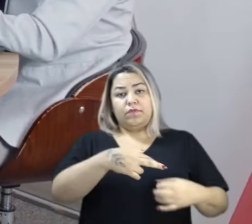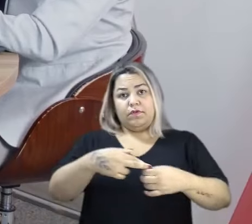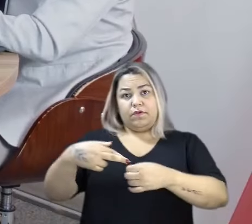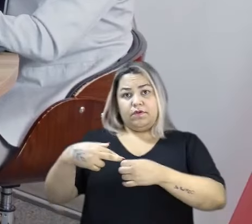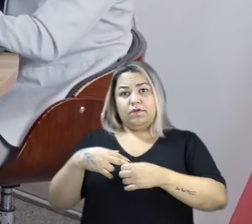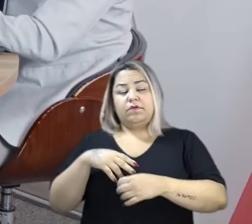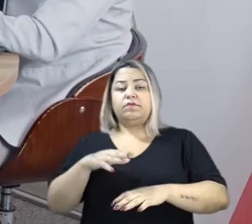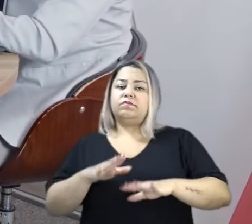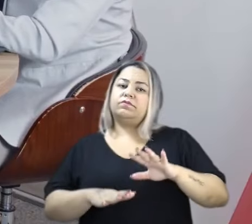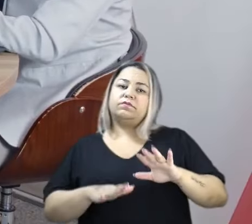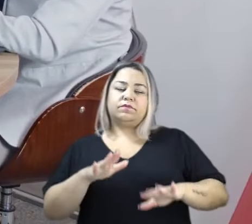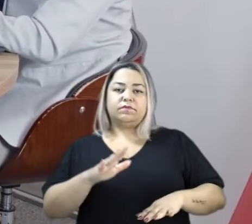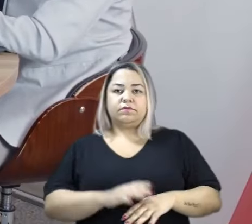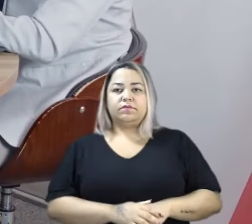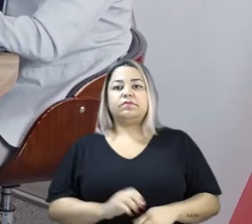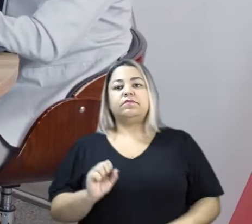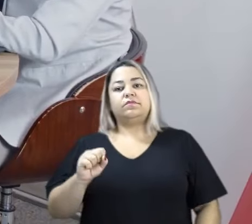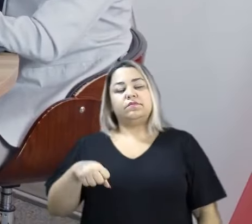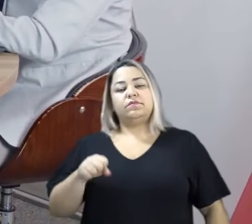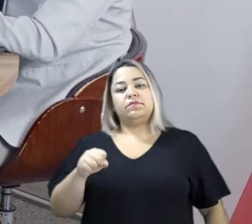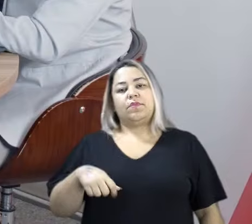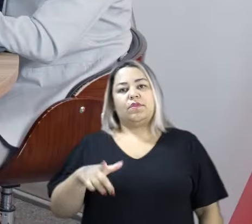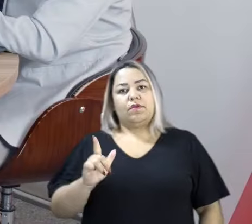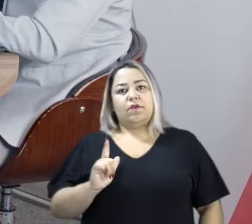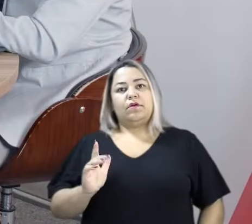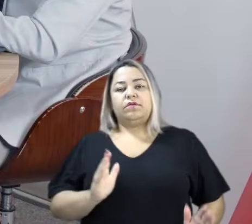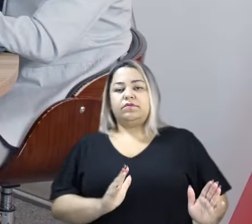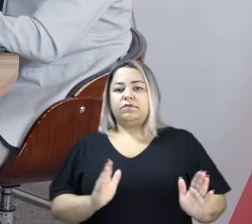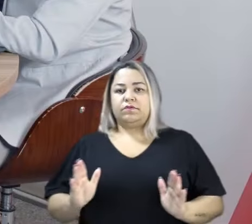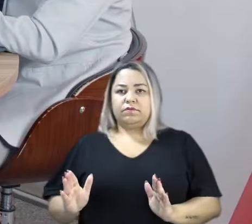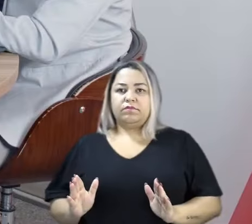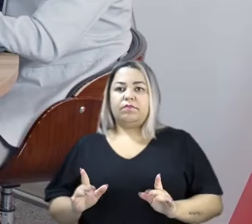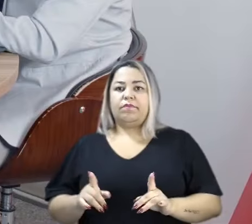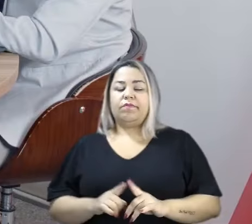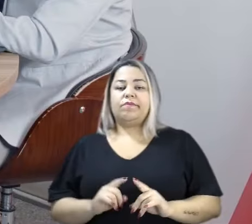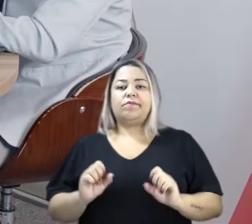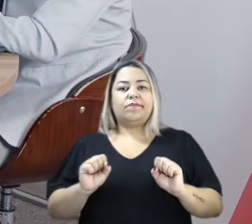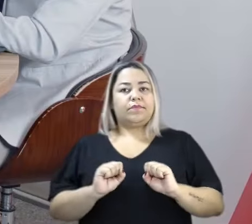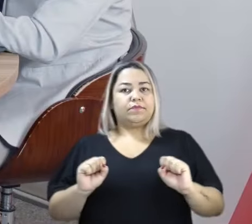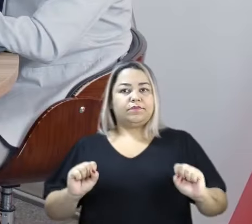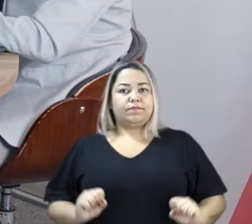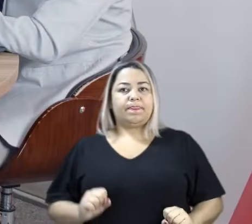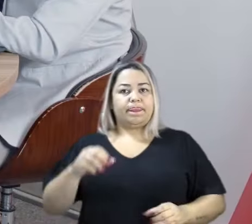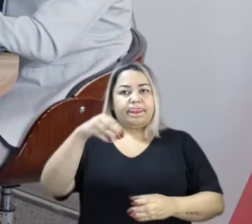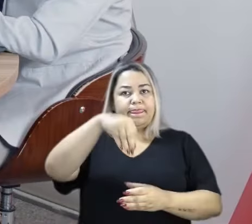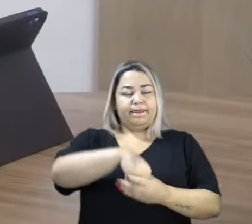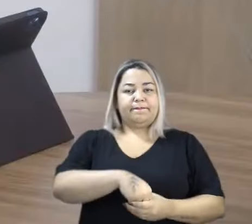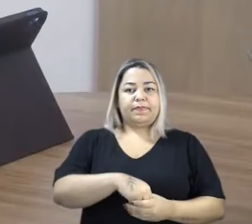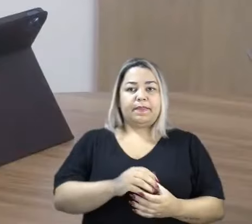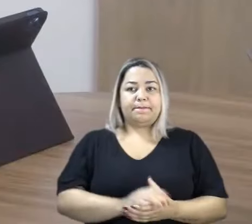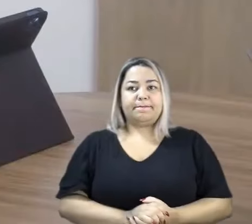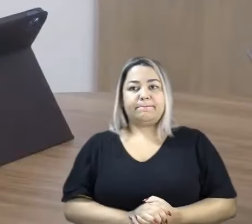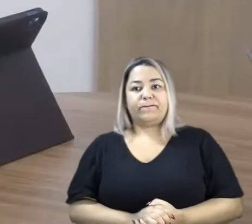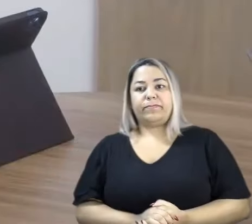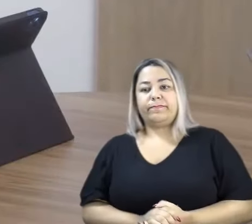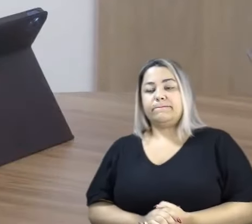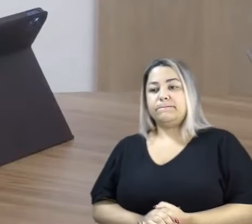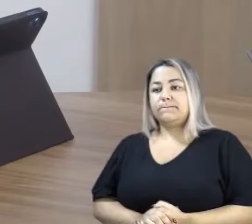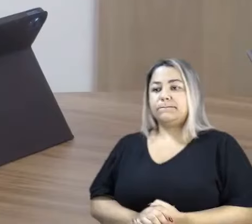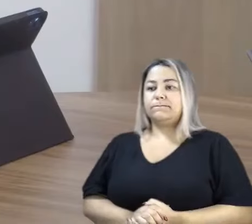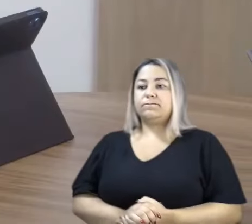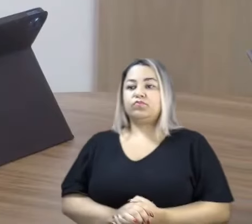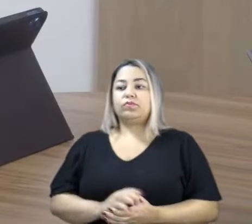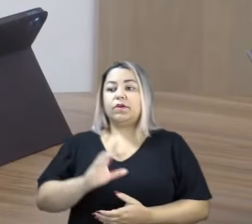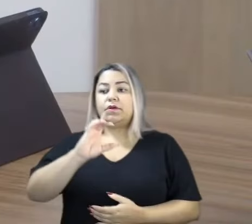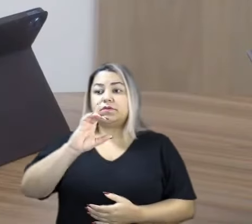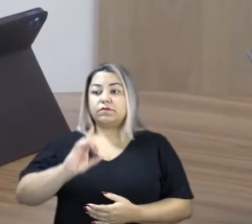Seria mais ou menos isso? Sim, tem um processo que passa pela adesão do sistema, né? O sistema, como a diretora Isadora,